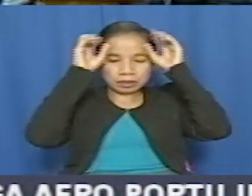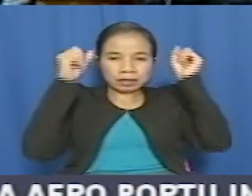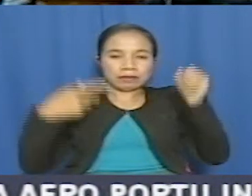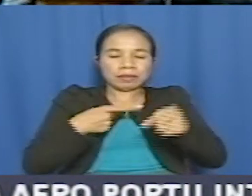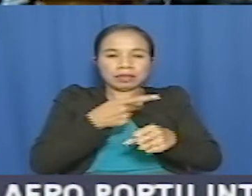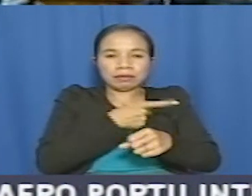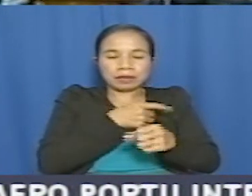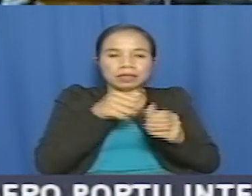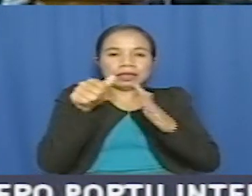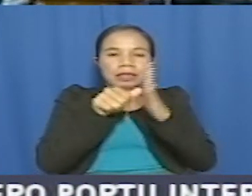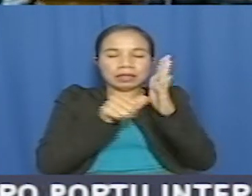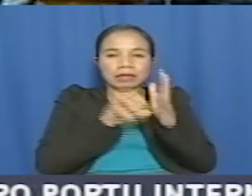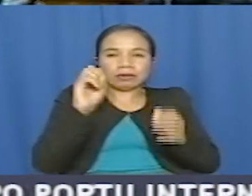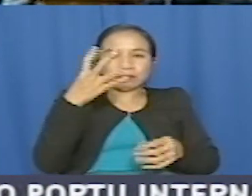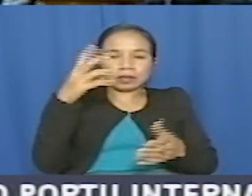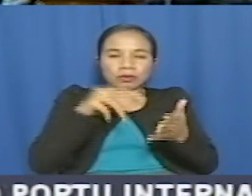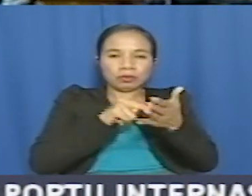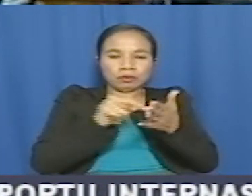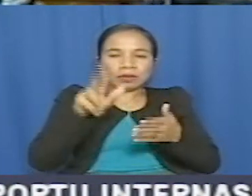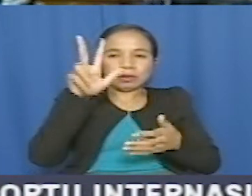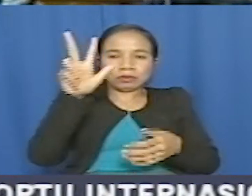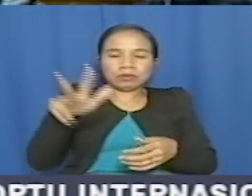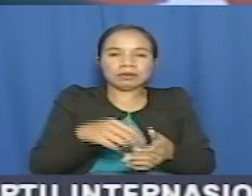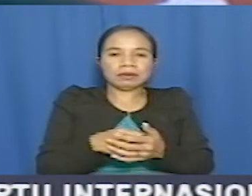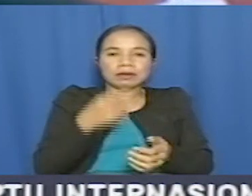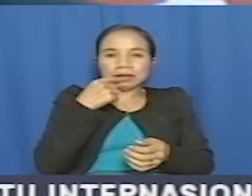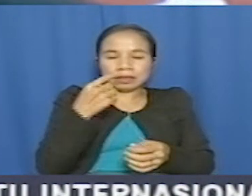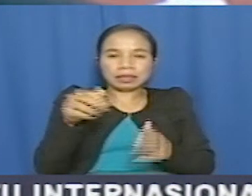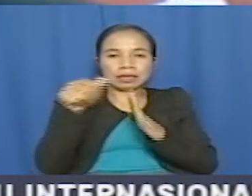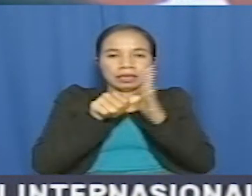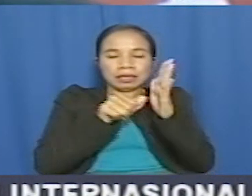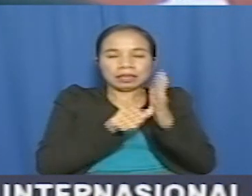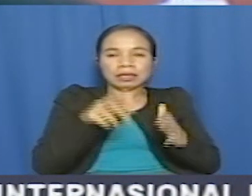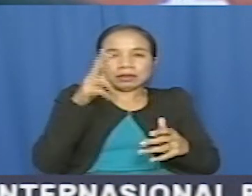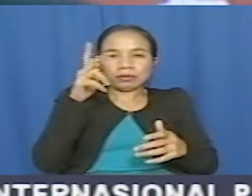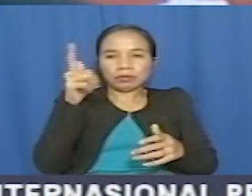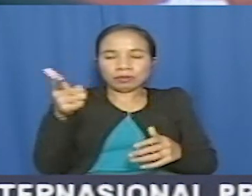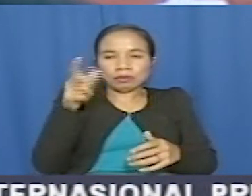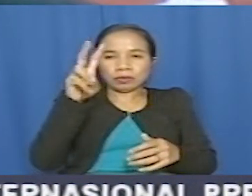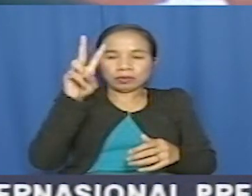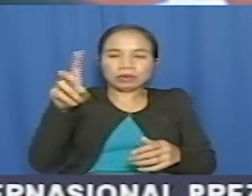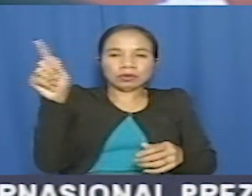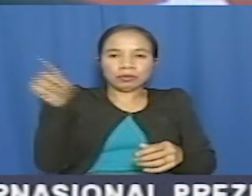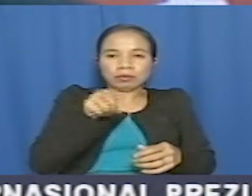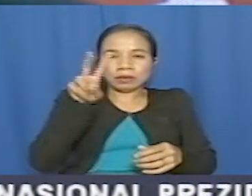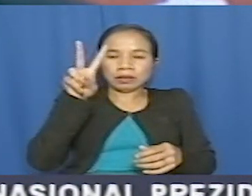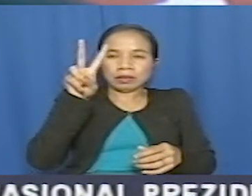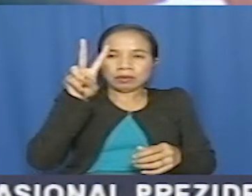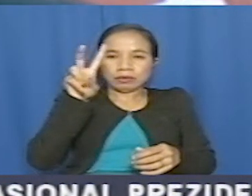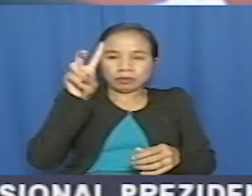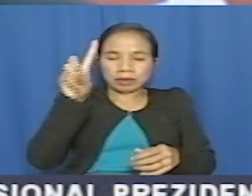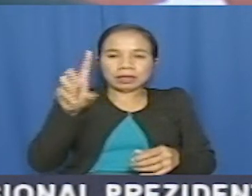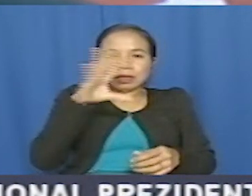artigo Sanulores em Rua número tolo, conjuga artigo Ruanulores em Rua número Ida no